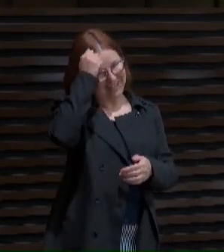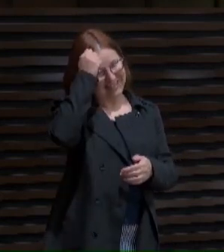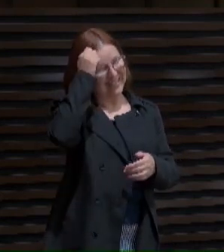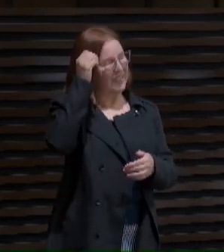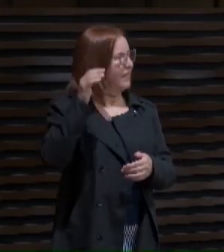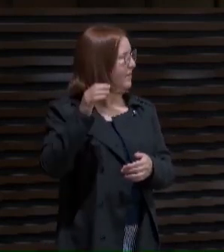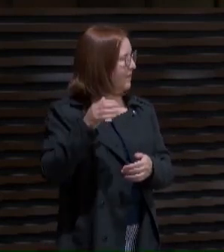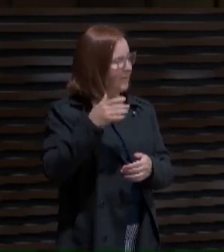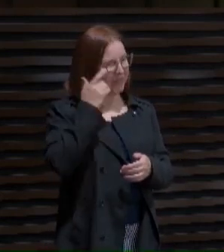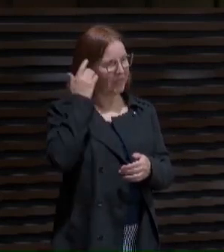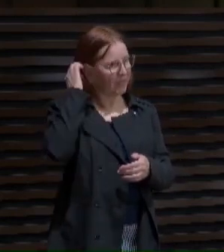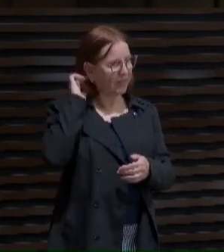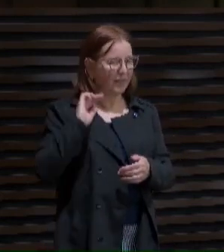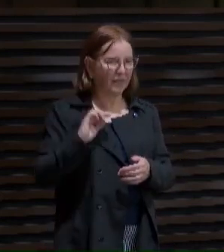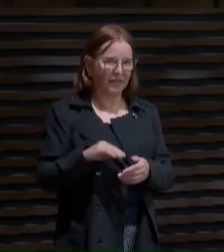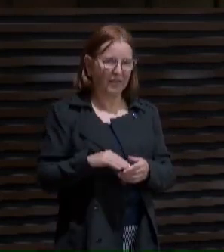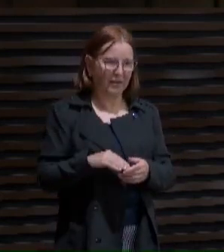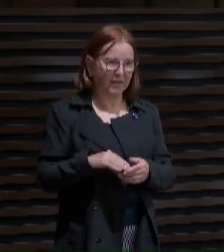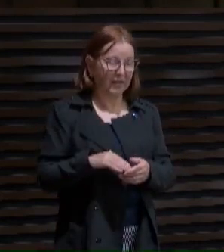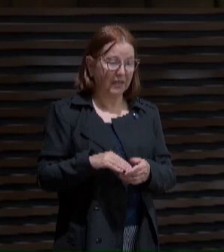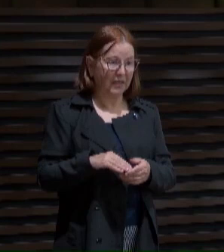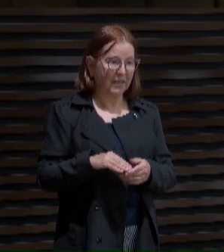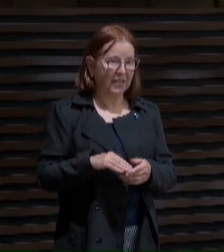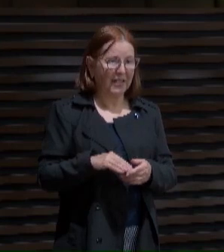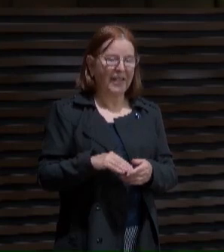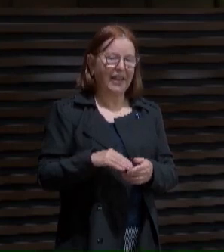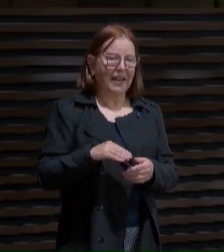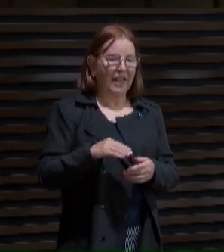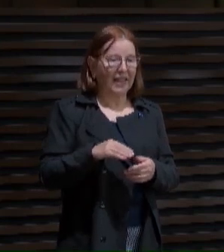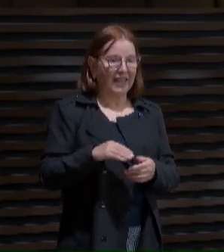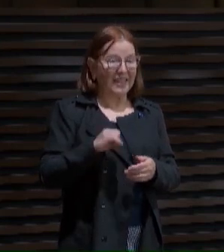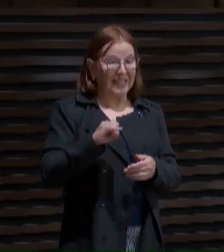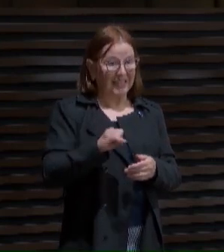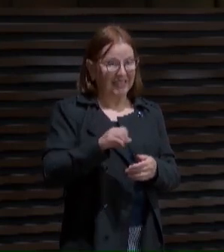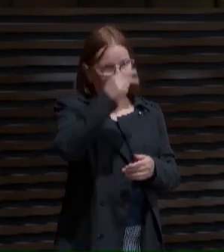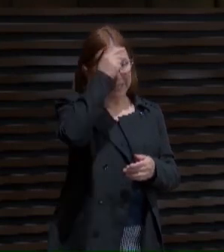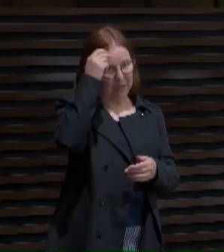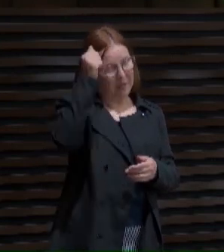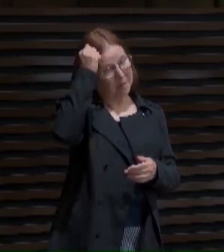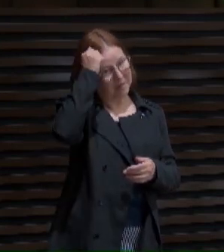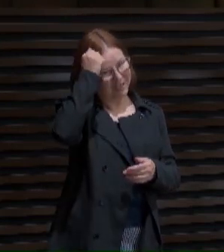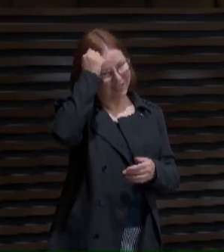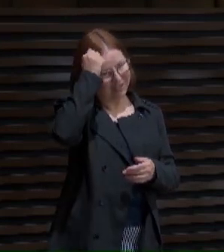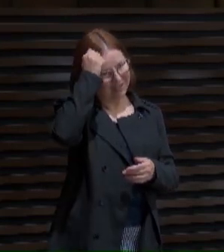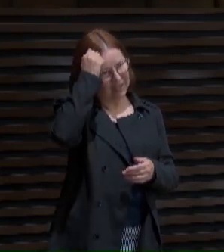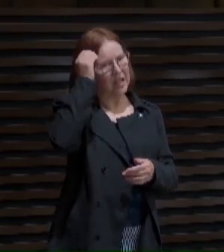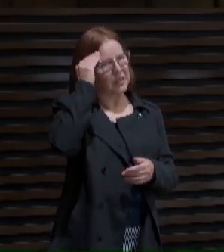vamos ler. Quando pecadores arrependidos reconhecem seus pecados, está lá no Salmo